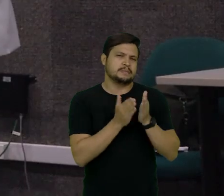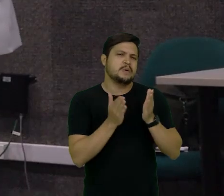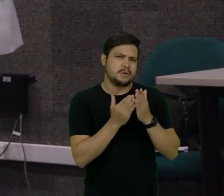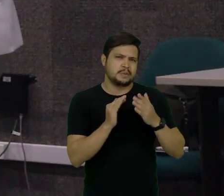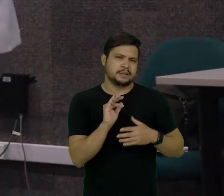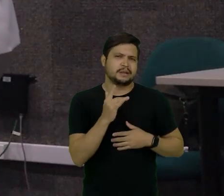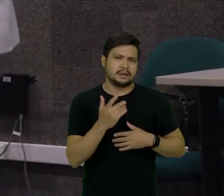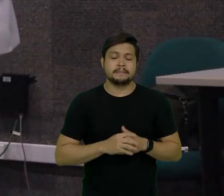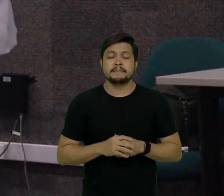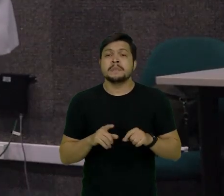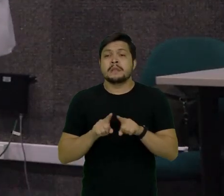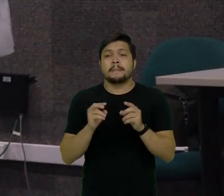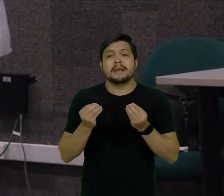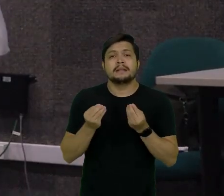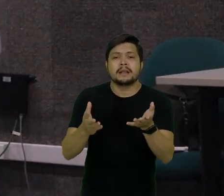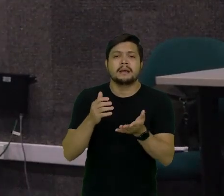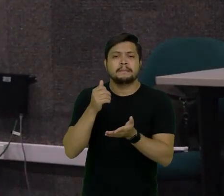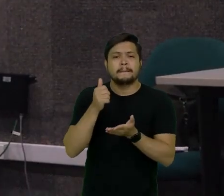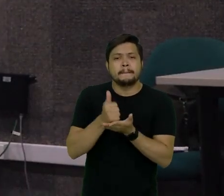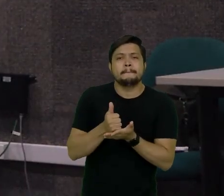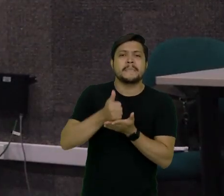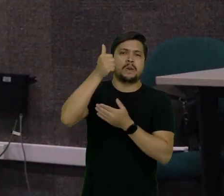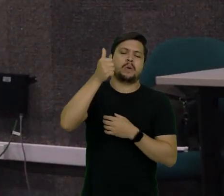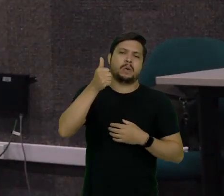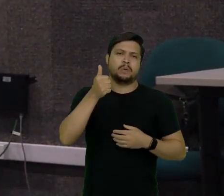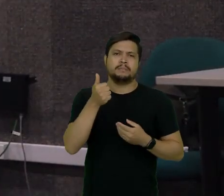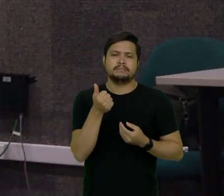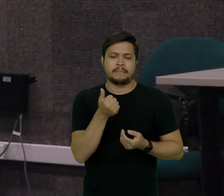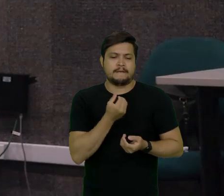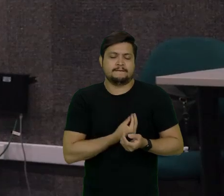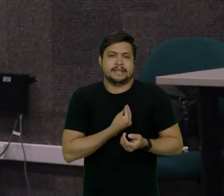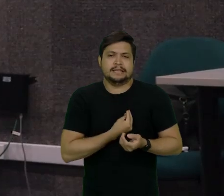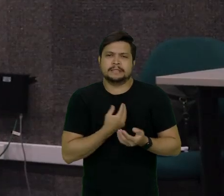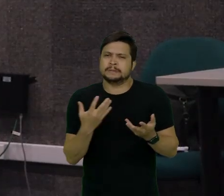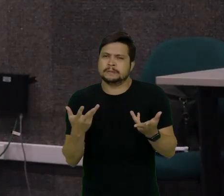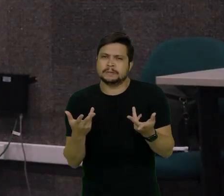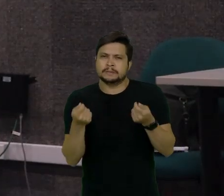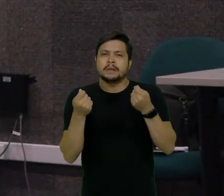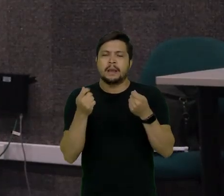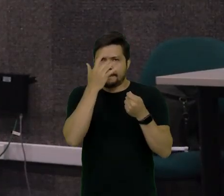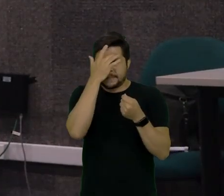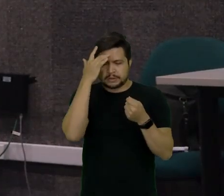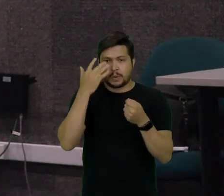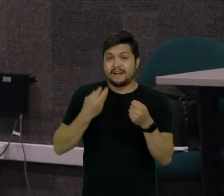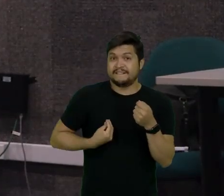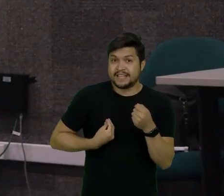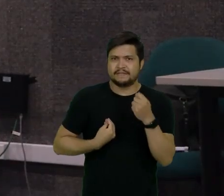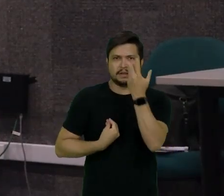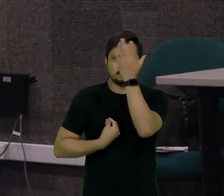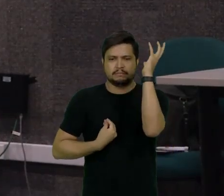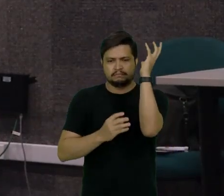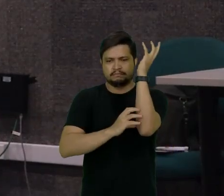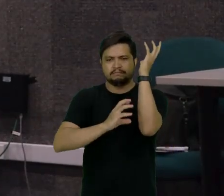mais pobres. E trazer melhores condições de vida para as pessoas no semiárido. Eu vou fazer uma outra provocação muito forte para